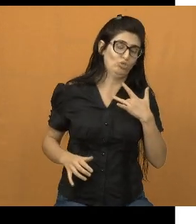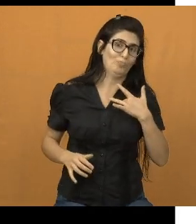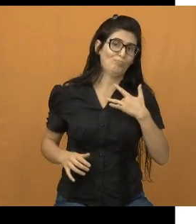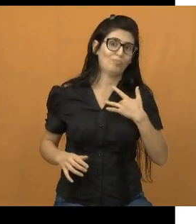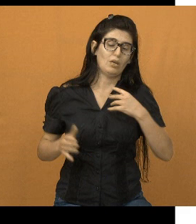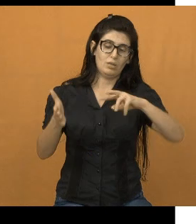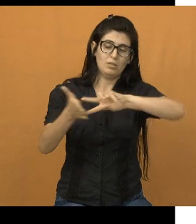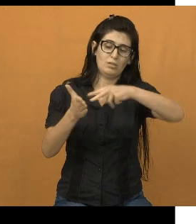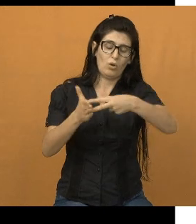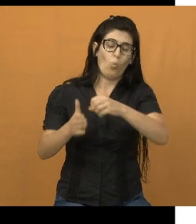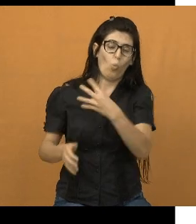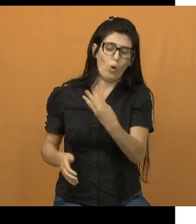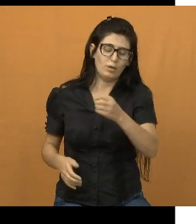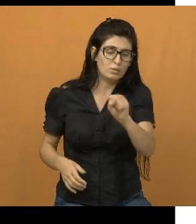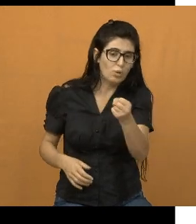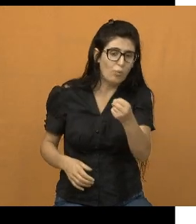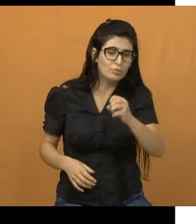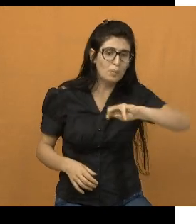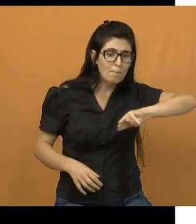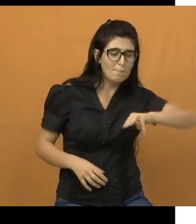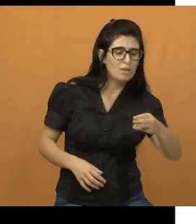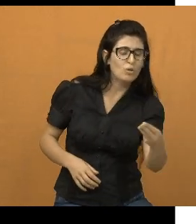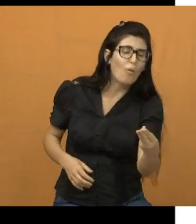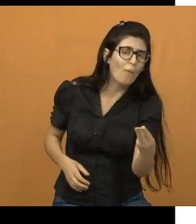milhões, no terceiro trimestre que eu estou dizendo,